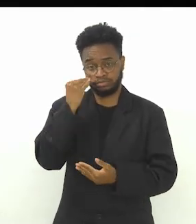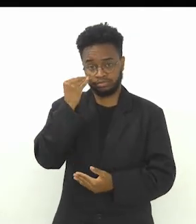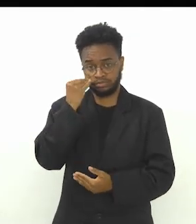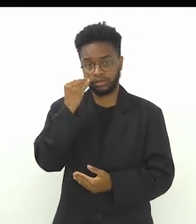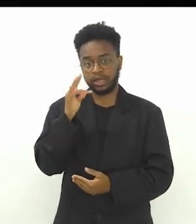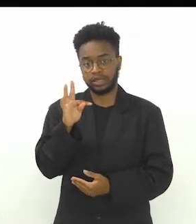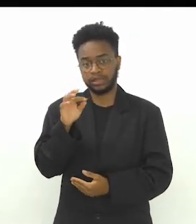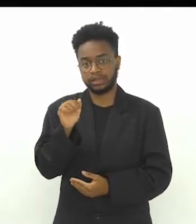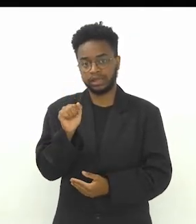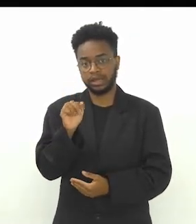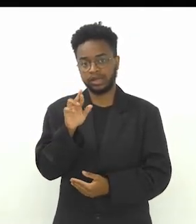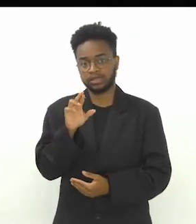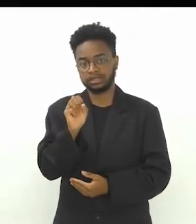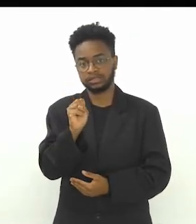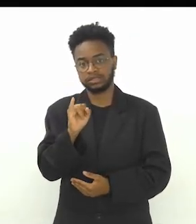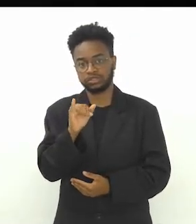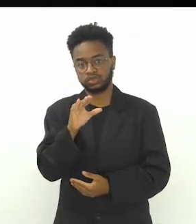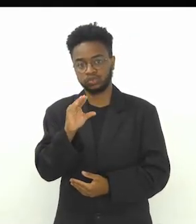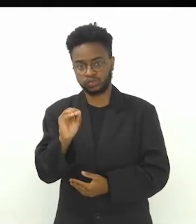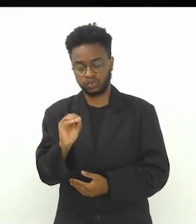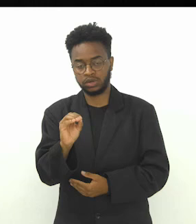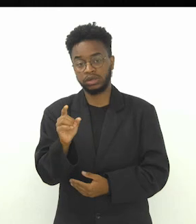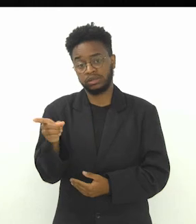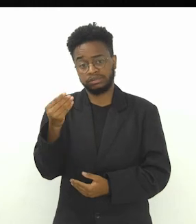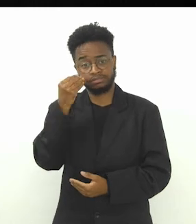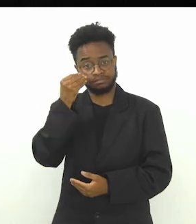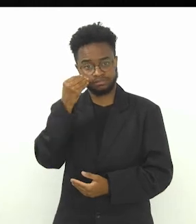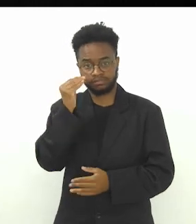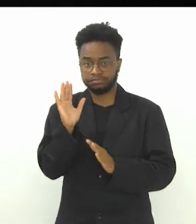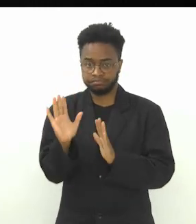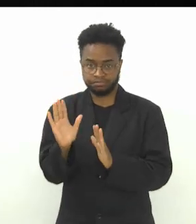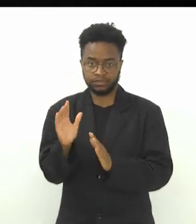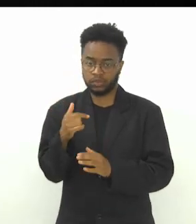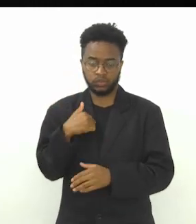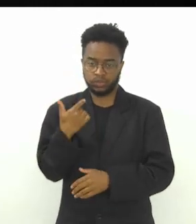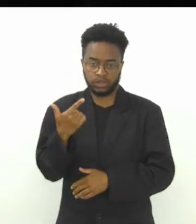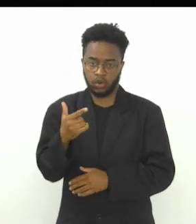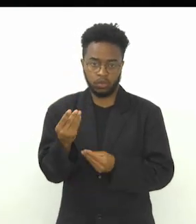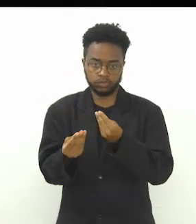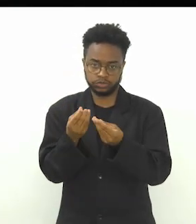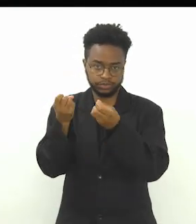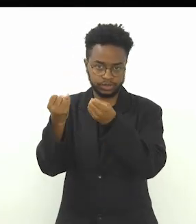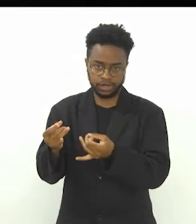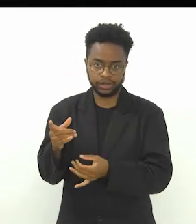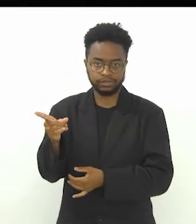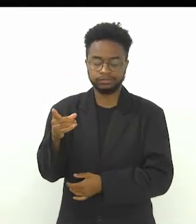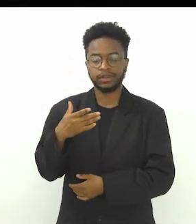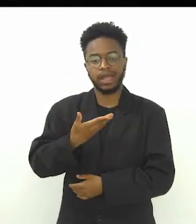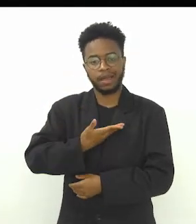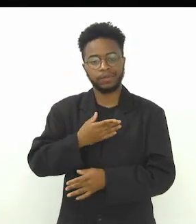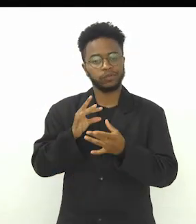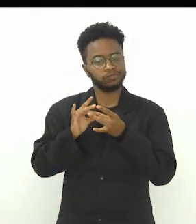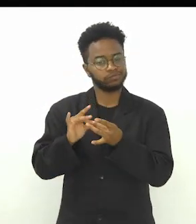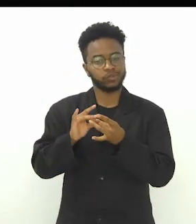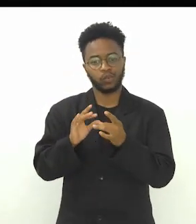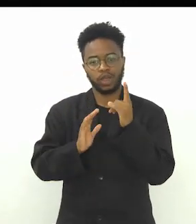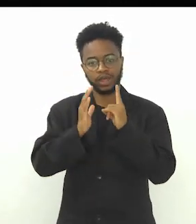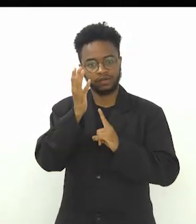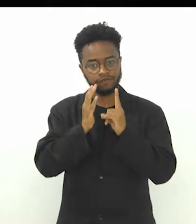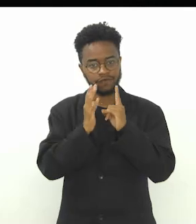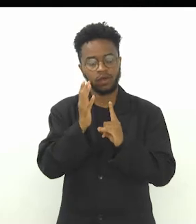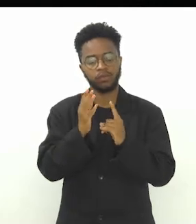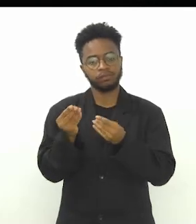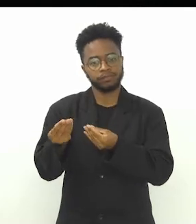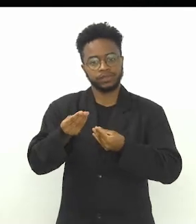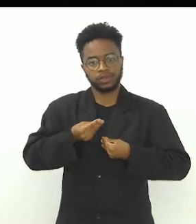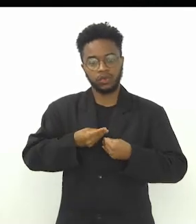Tarcísio, que é um já esteve aqui também. Sem palavras para o Tarcísio, um grande amigo que o carnaval me deu. E